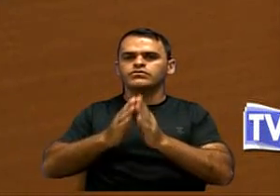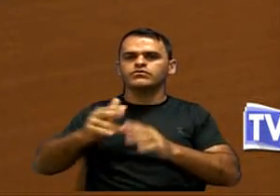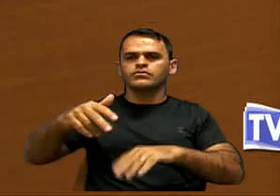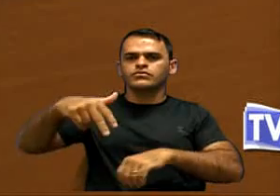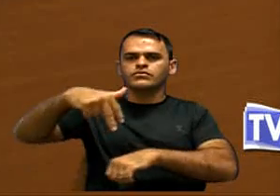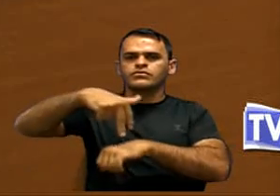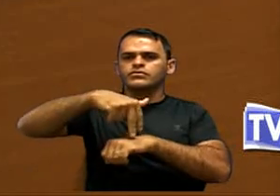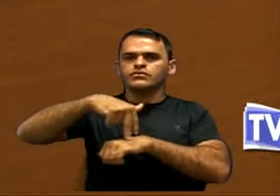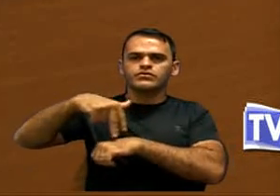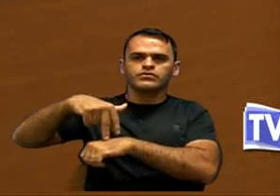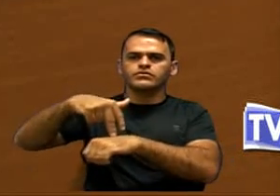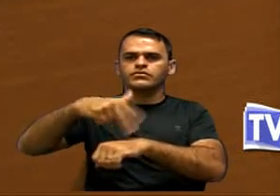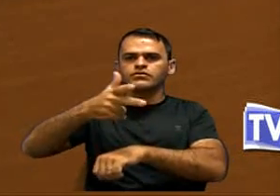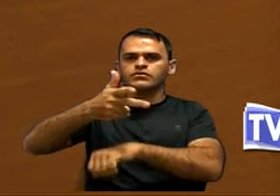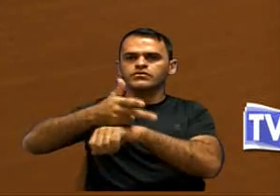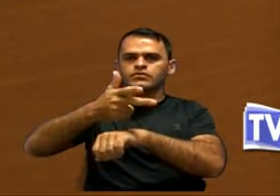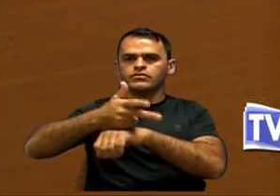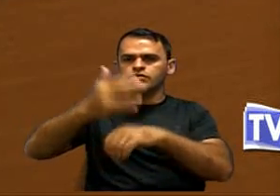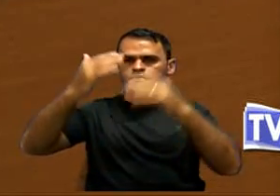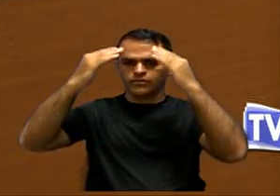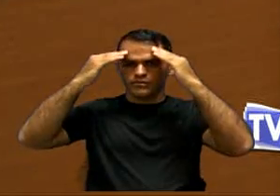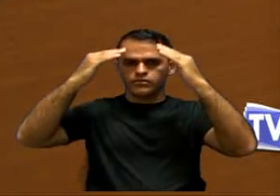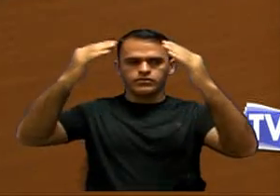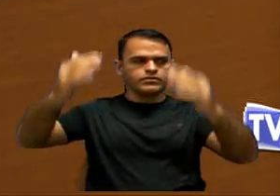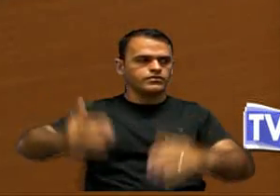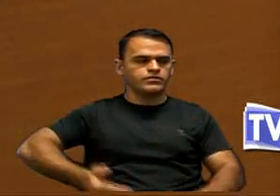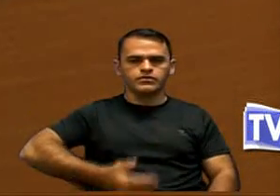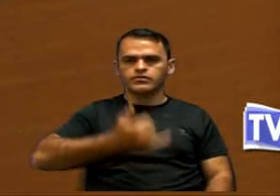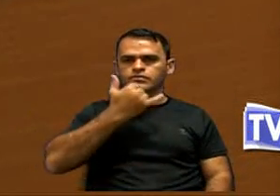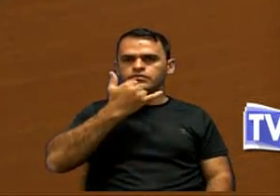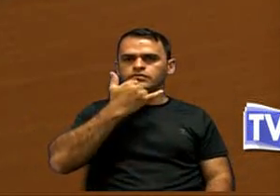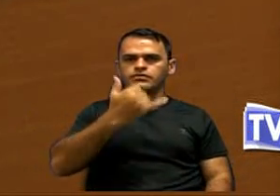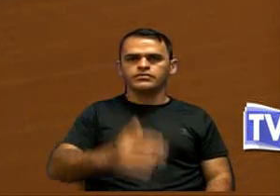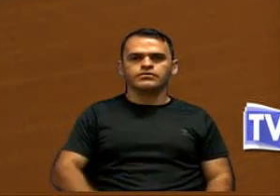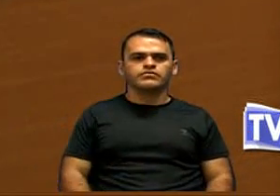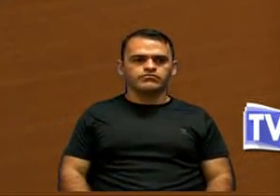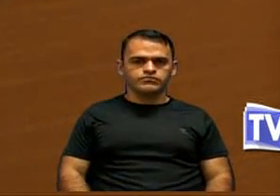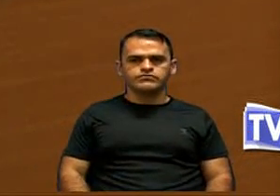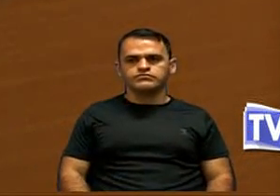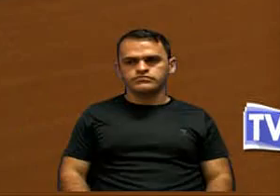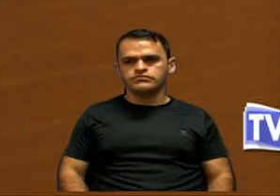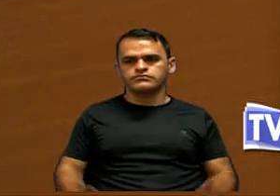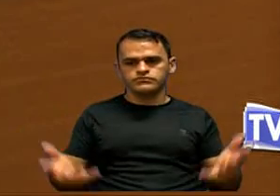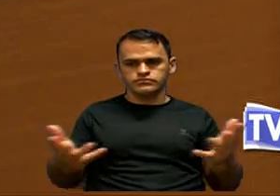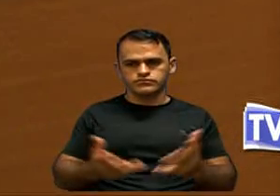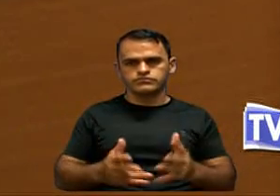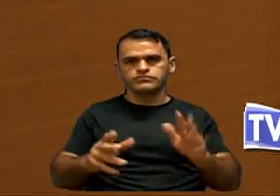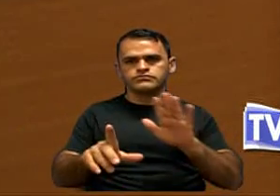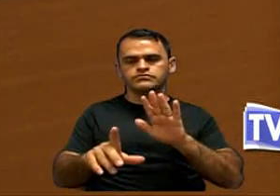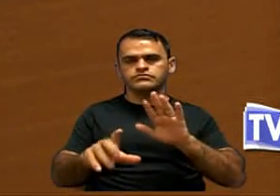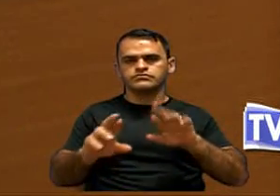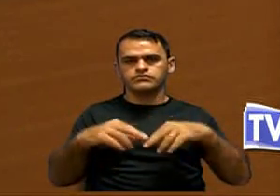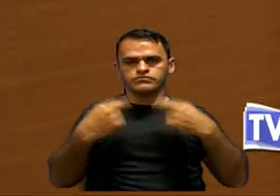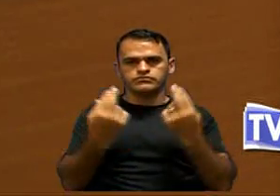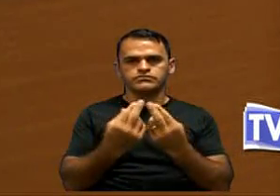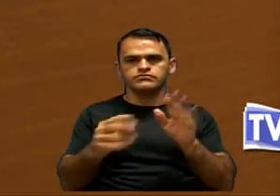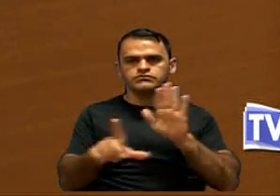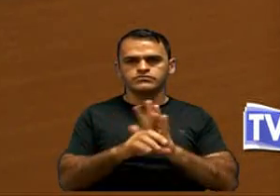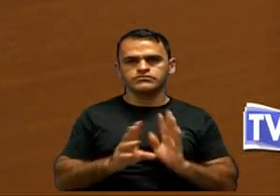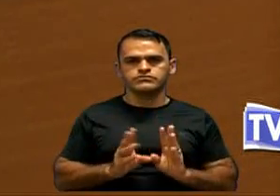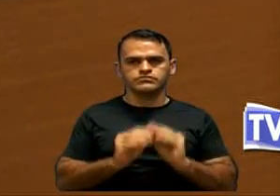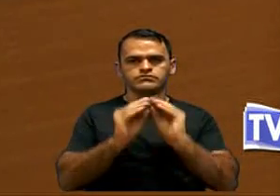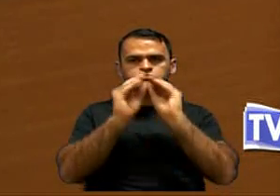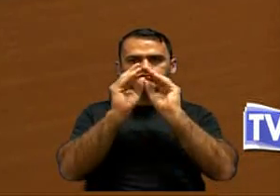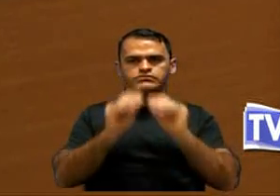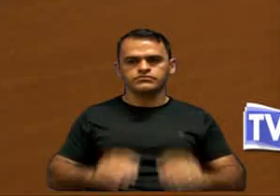registrar a presença de vocês. Muito obrigado, desculpe, nós temos extraordinário agora. Obrigado pela presença, viu? Já vamos